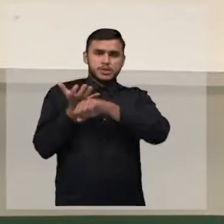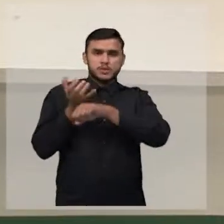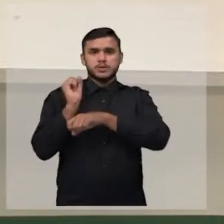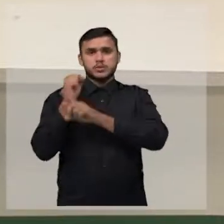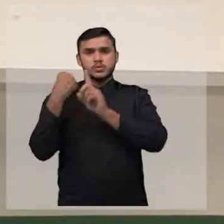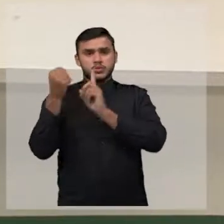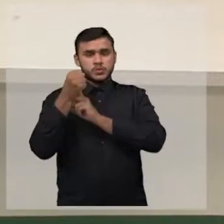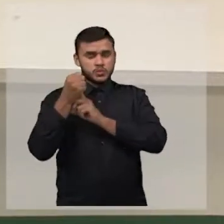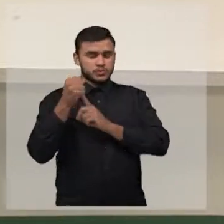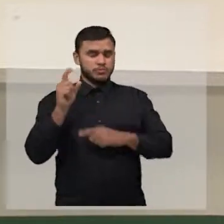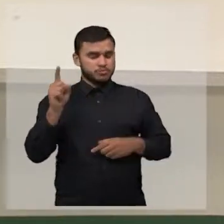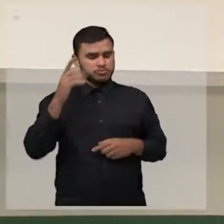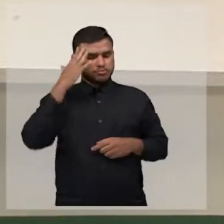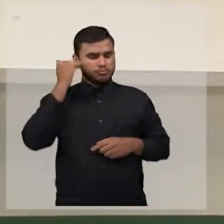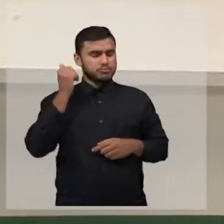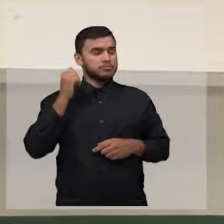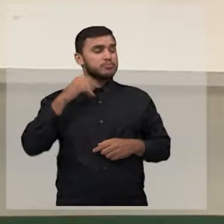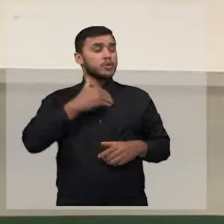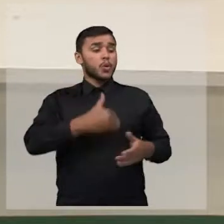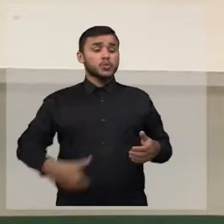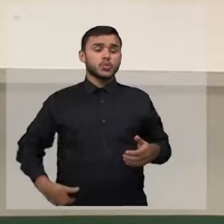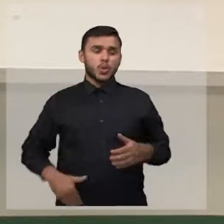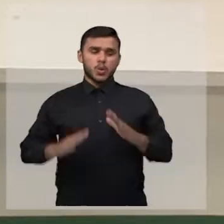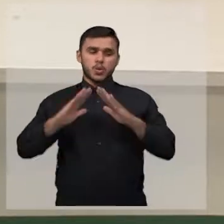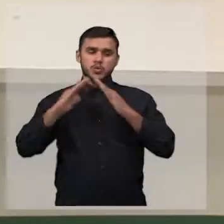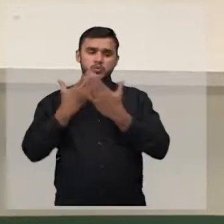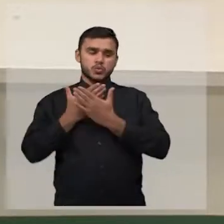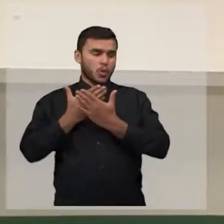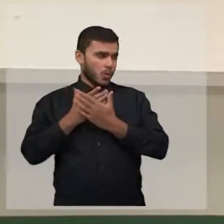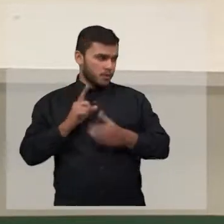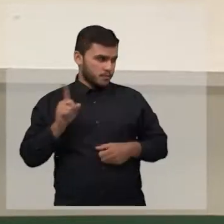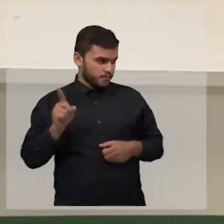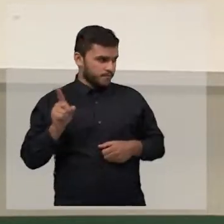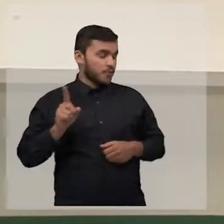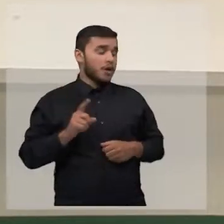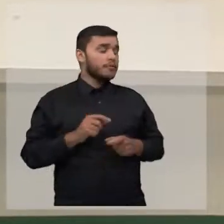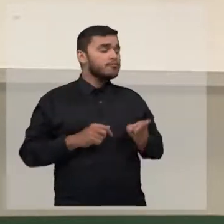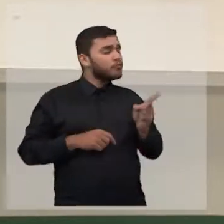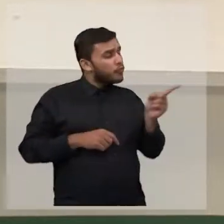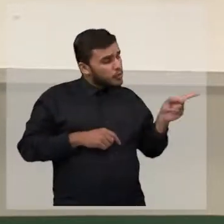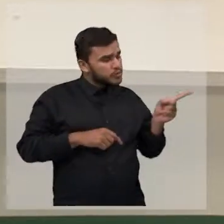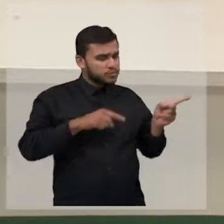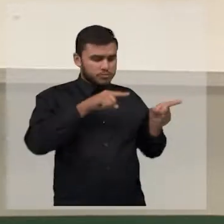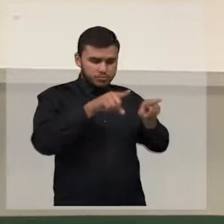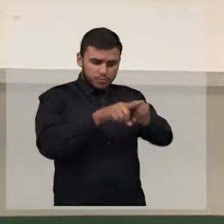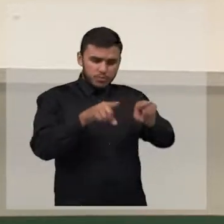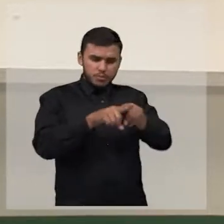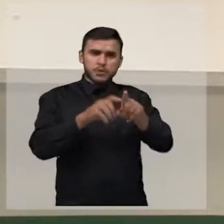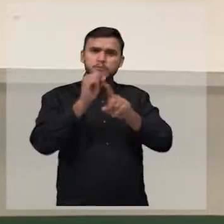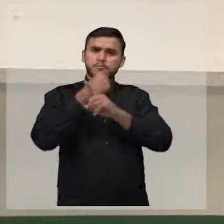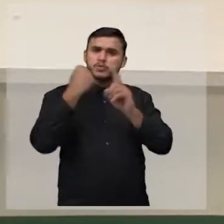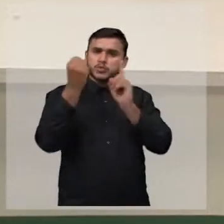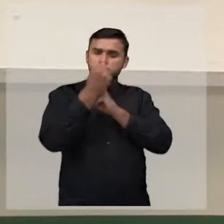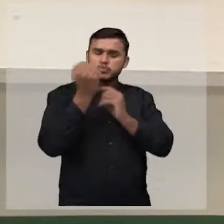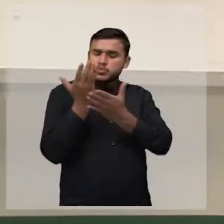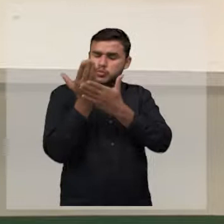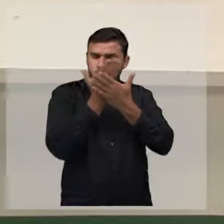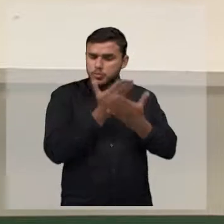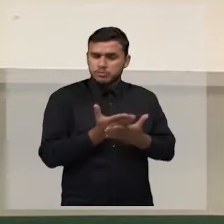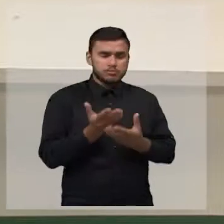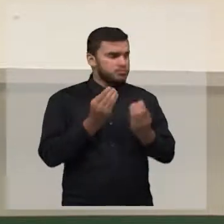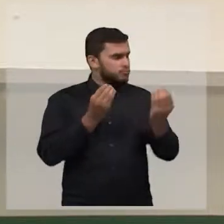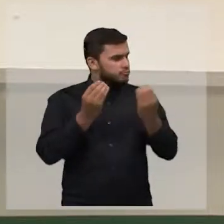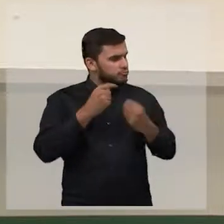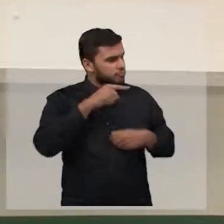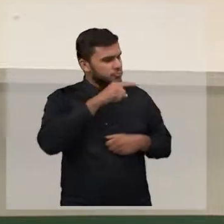Você é sociólogo, consultor político, cientista político. Como é que você avalia a proposta, né? Está sendo ventilada